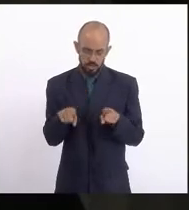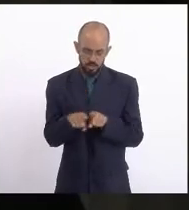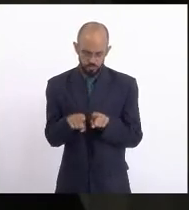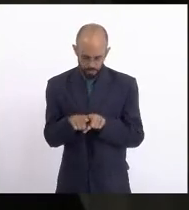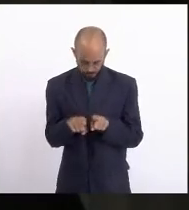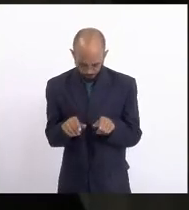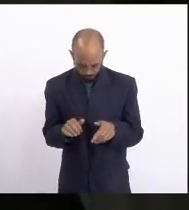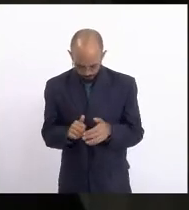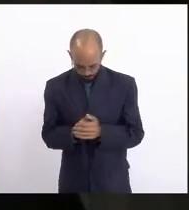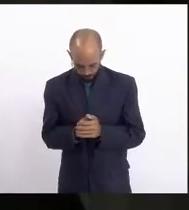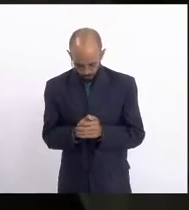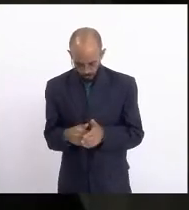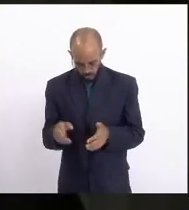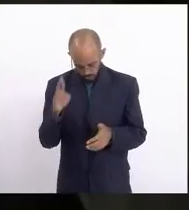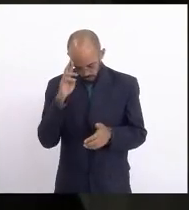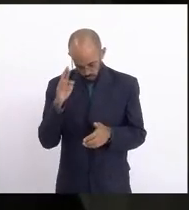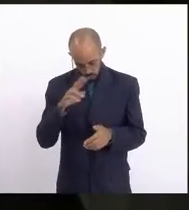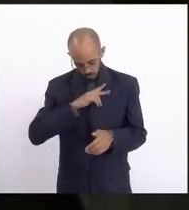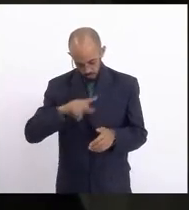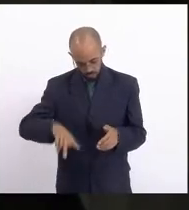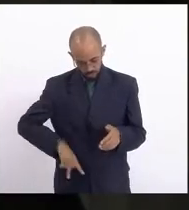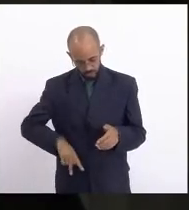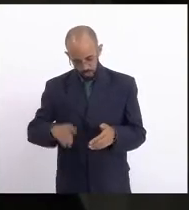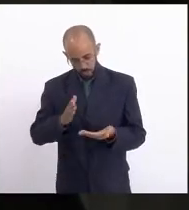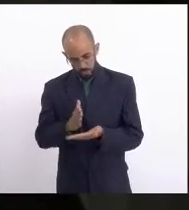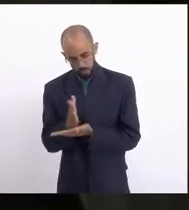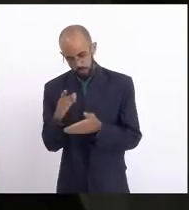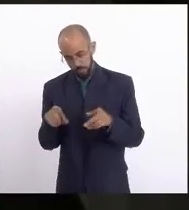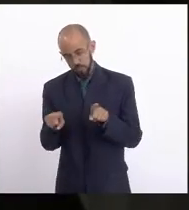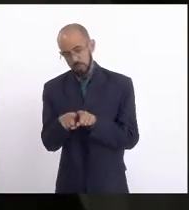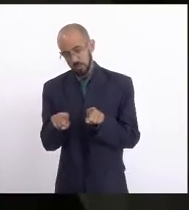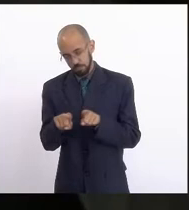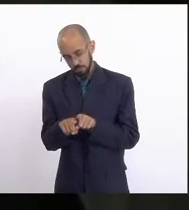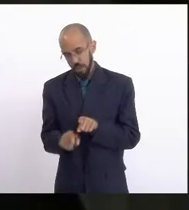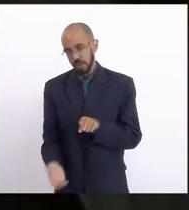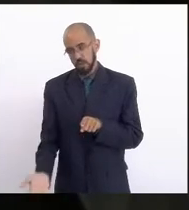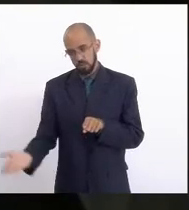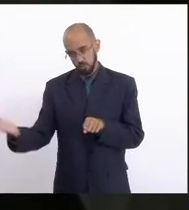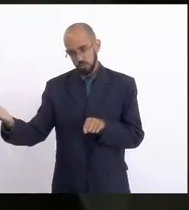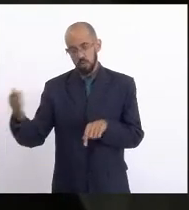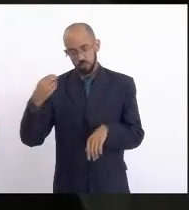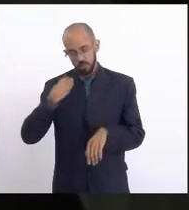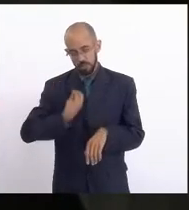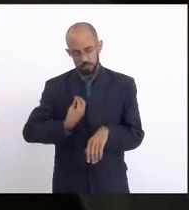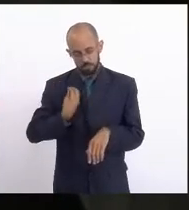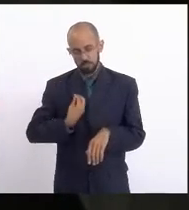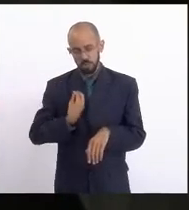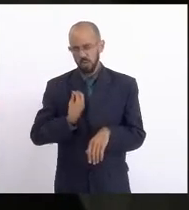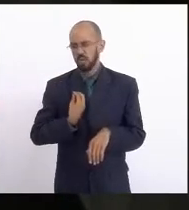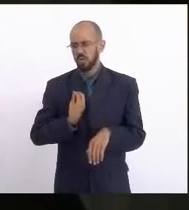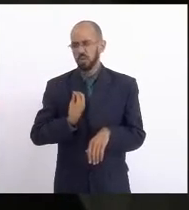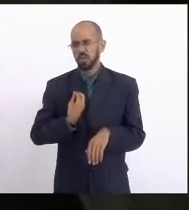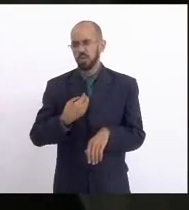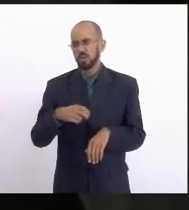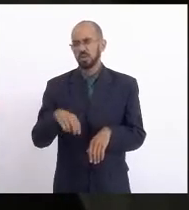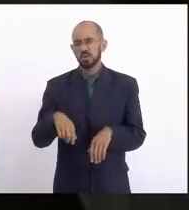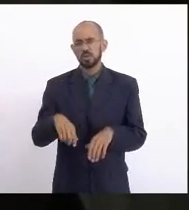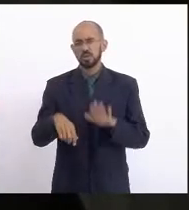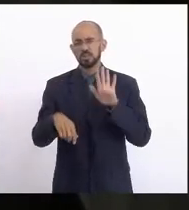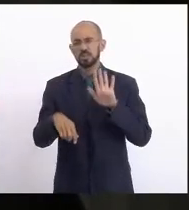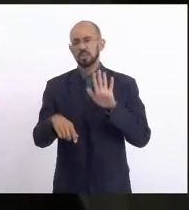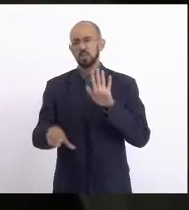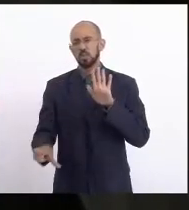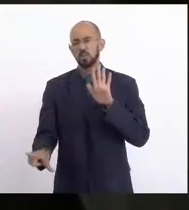Senhor presidente, aprovamos, e o senhor participou, 5 leis,